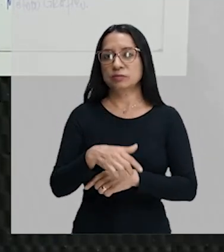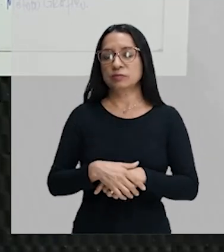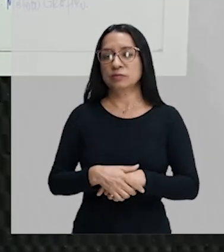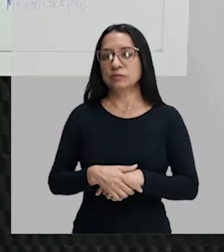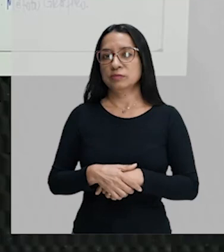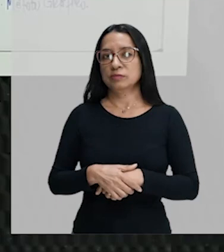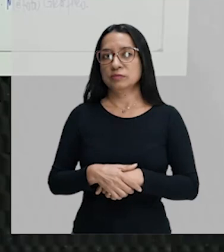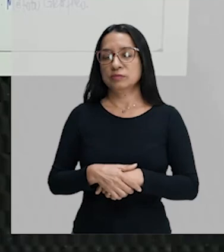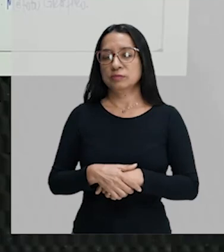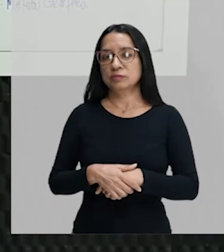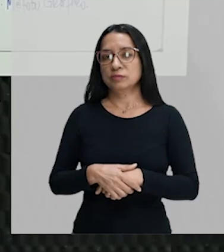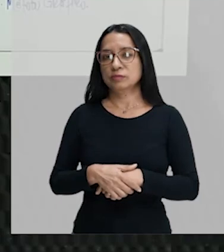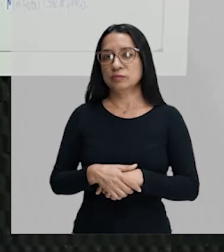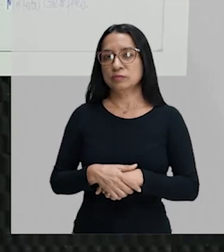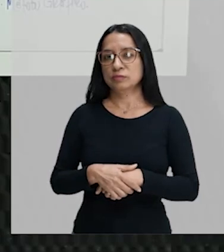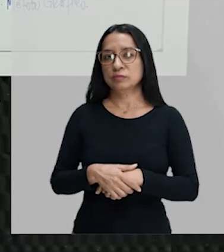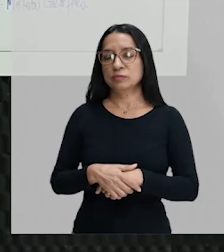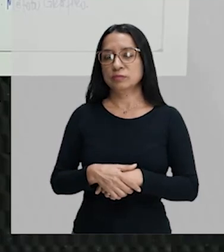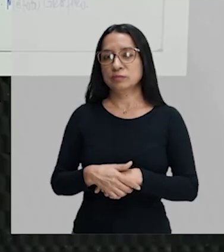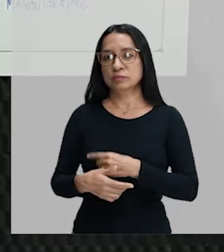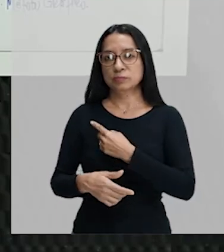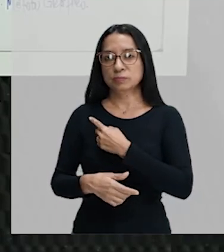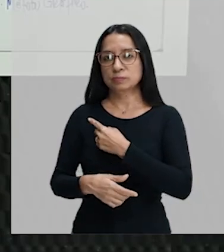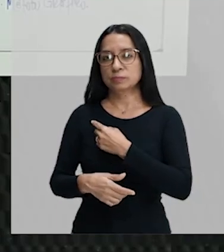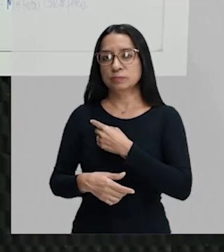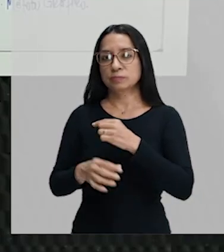por esse ponto aqui. Ó.